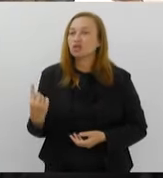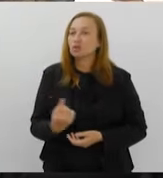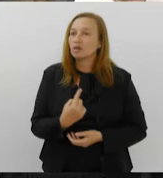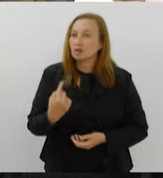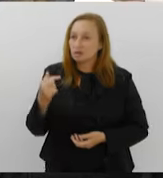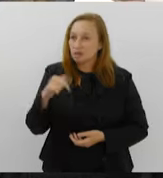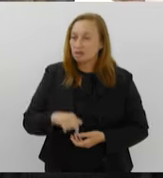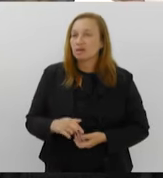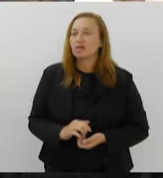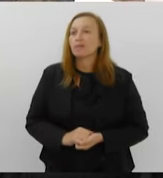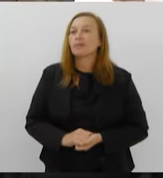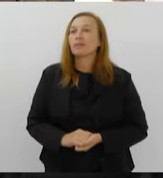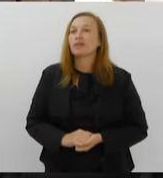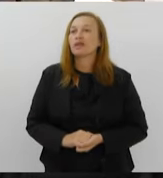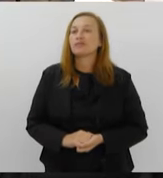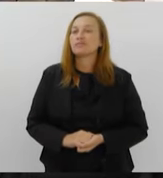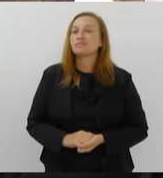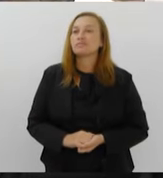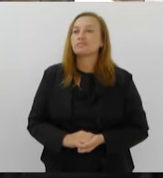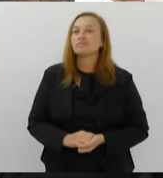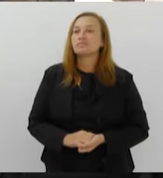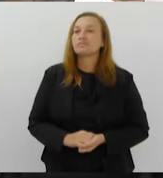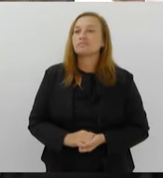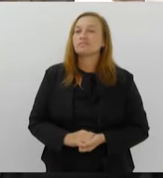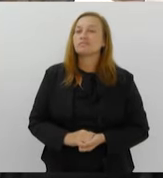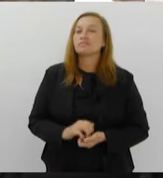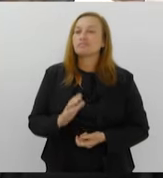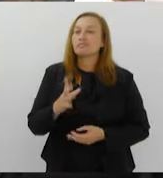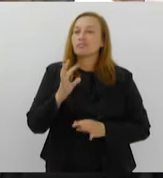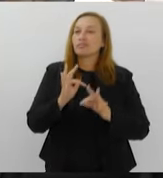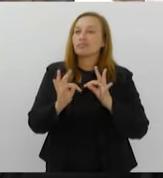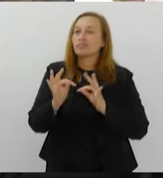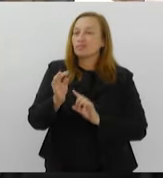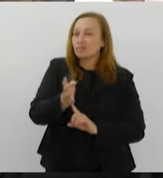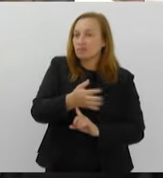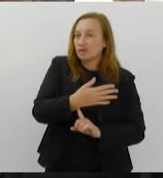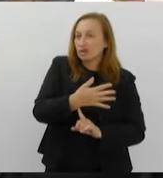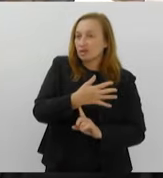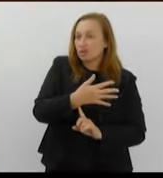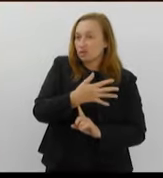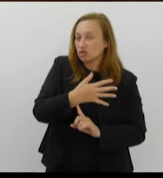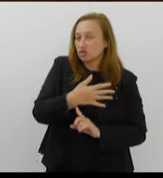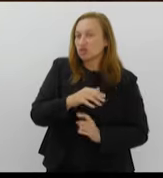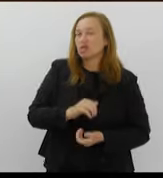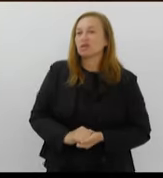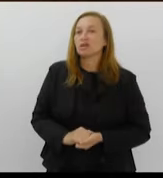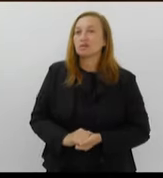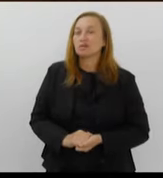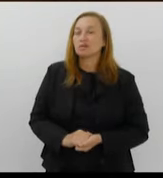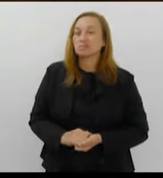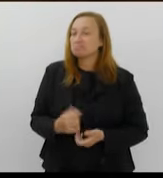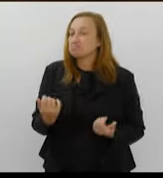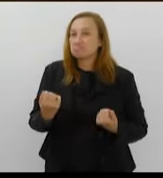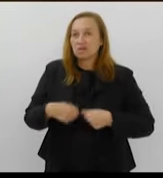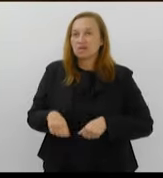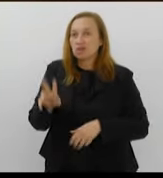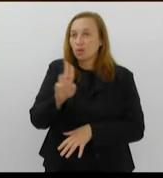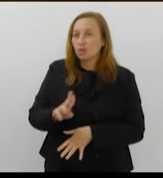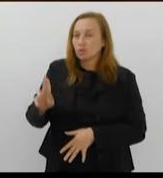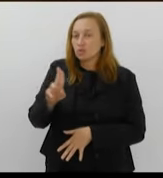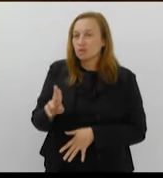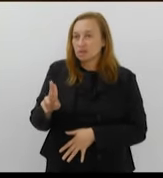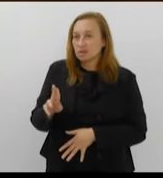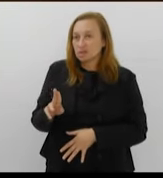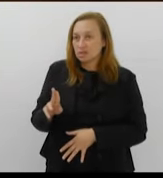aqui queríamos que já tivéssemos tecnologia o bastante para não usar nenhum tipo de energia que não